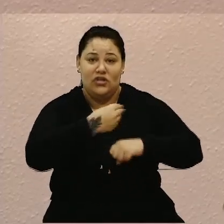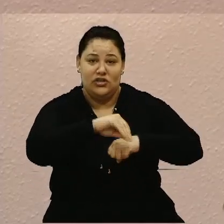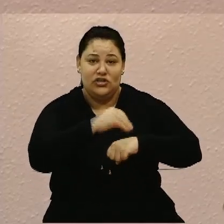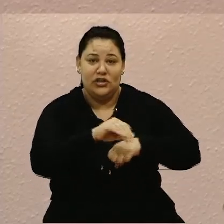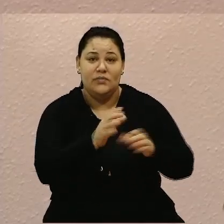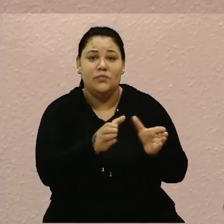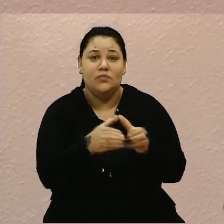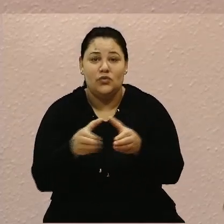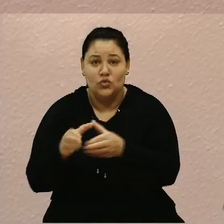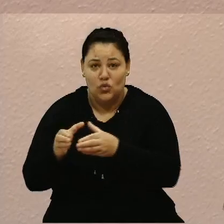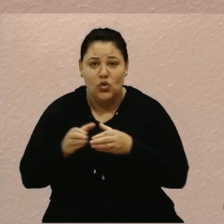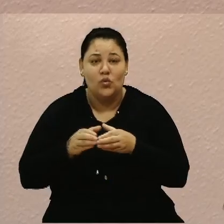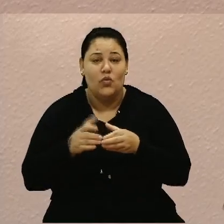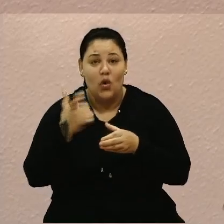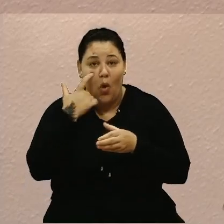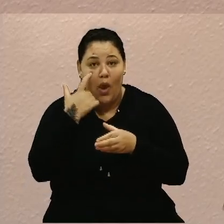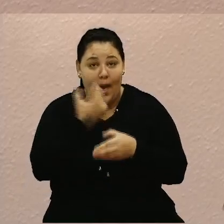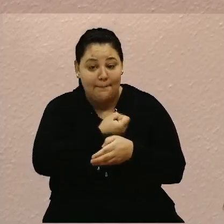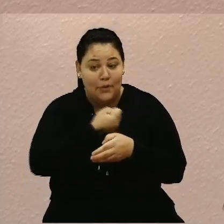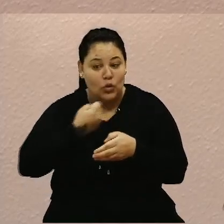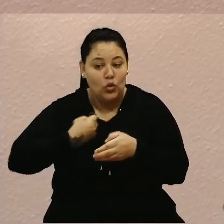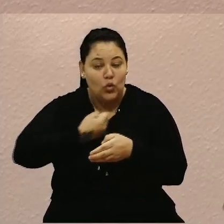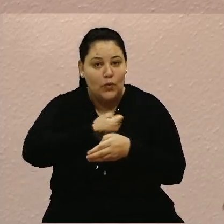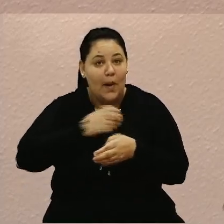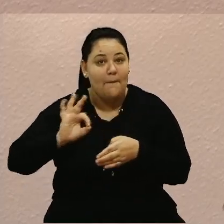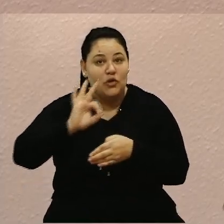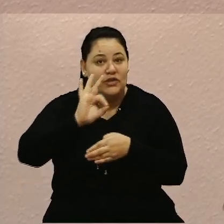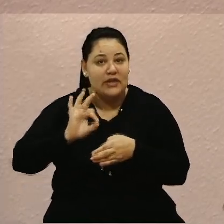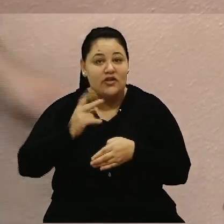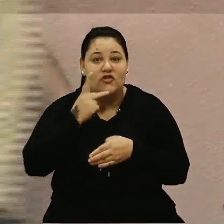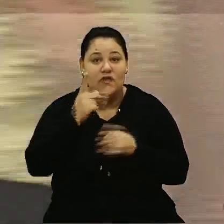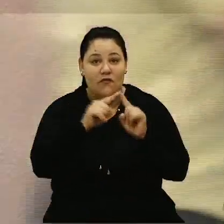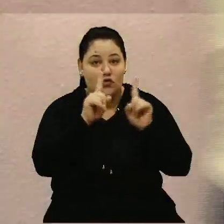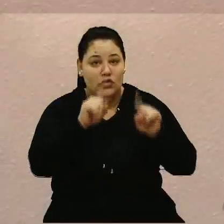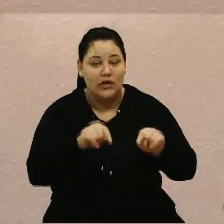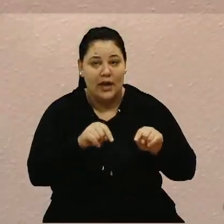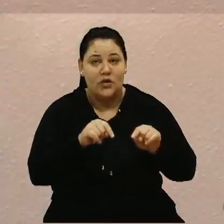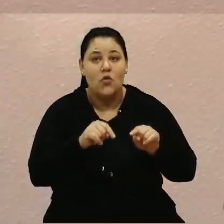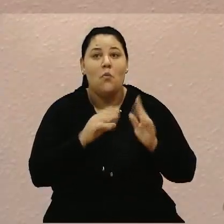olhar para os números que falam dos trabalhadores da segurança pública na nossa cidade,